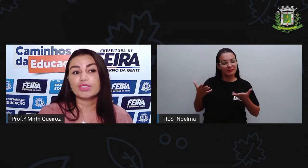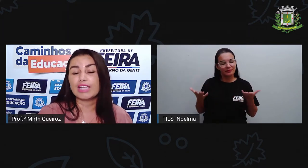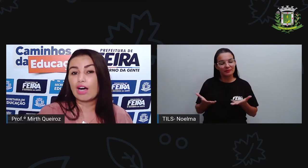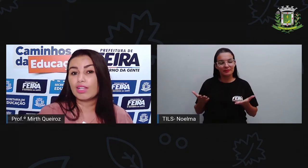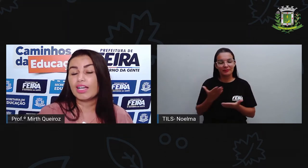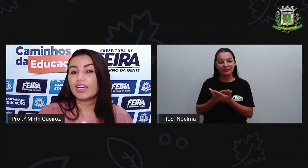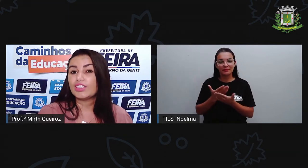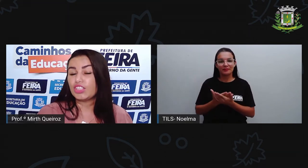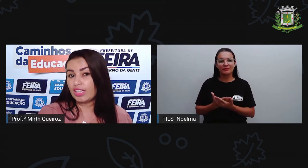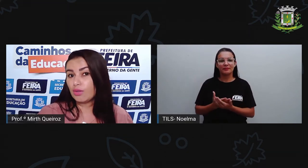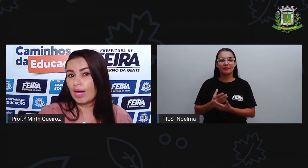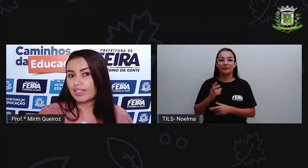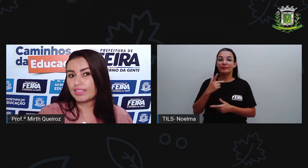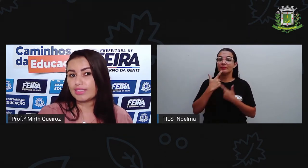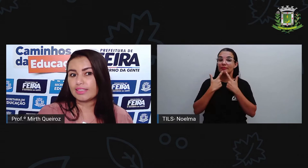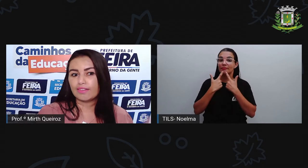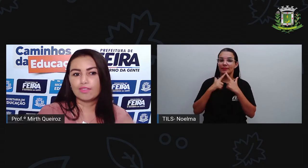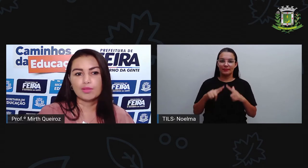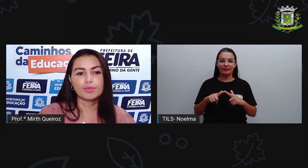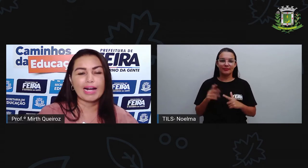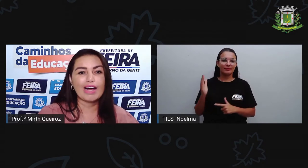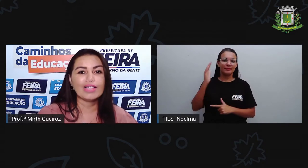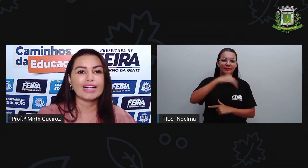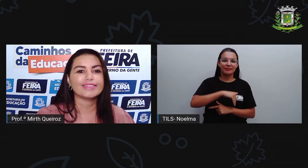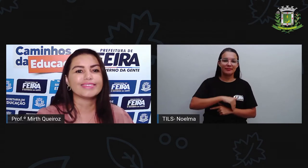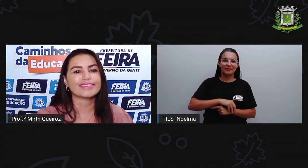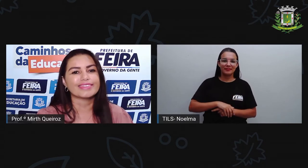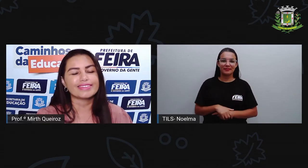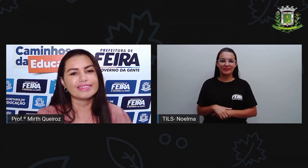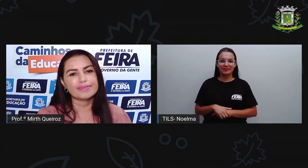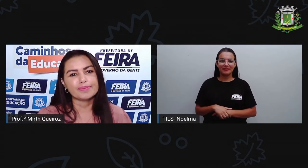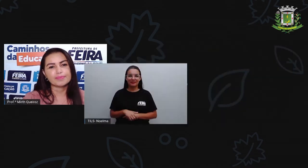teremos aula de linguagem. Vamos para a aula?